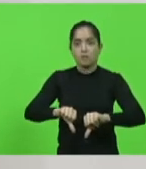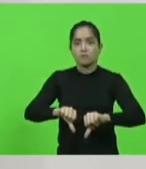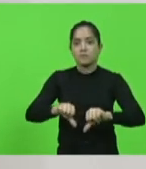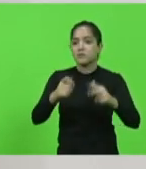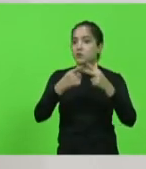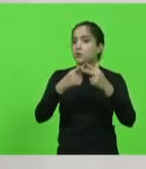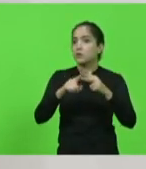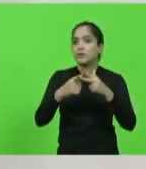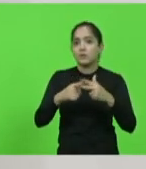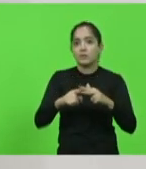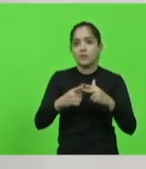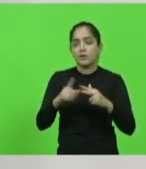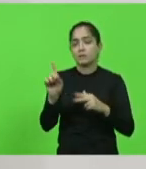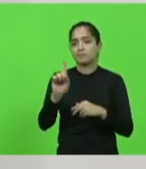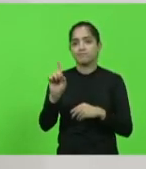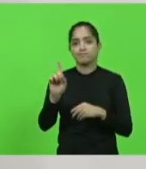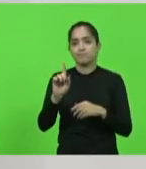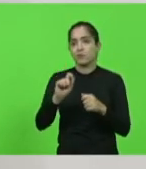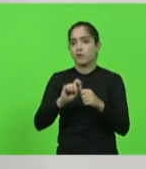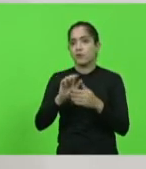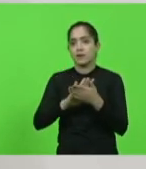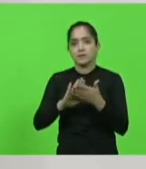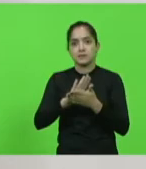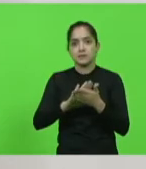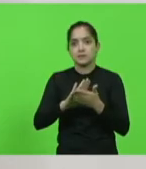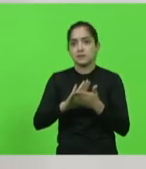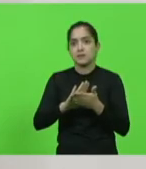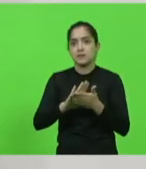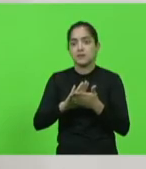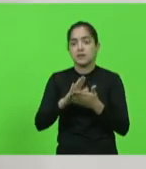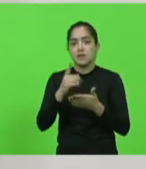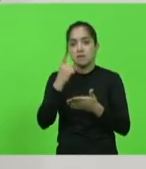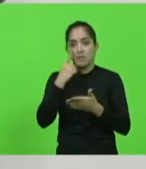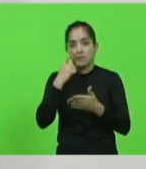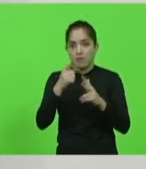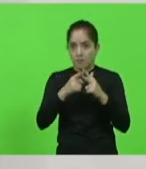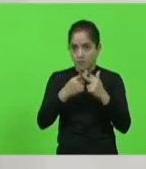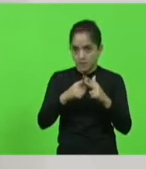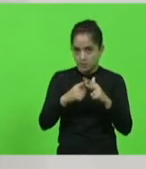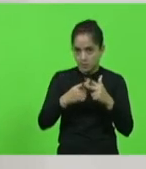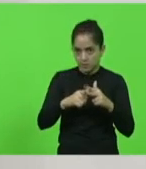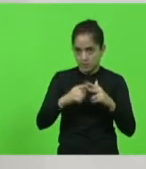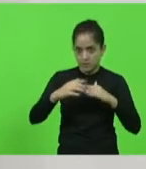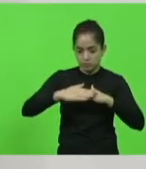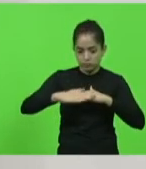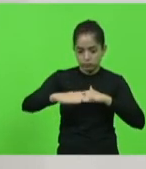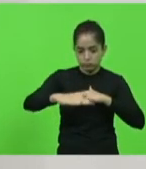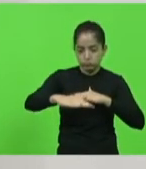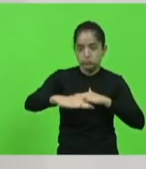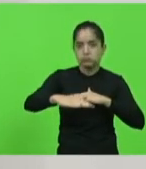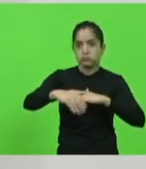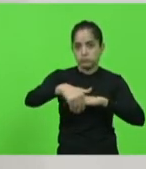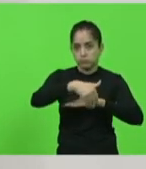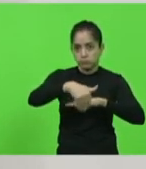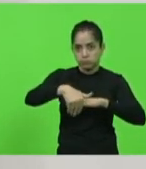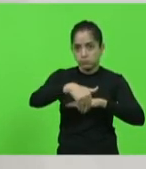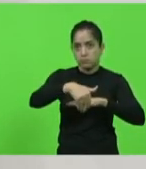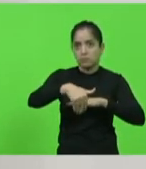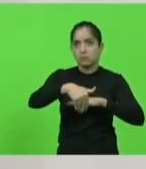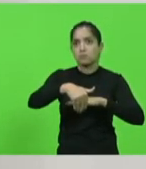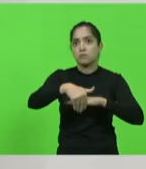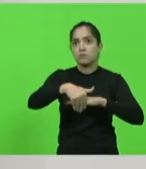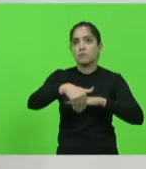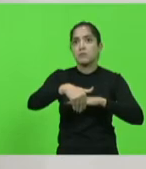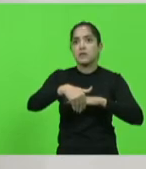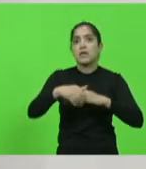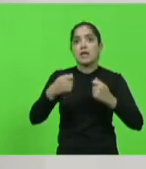recuperam. Se vocês pegar a manutenção que é feita da rodovia, um pouco da manutenção tem que reconhecer que está